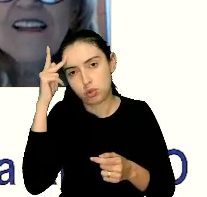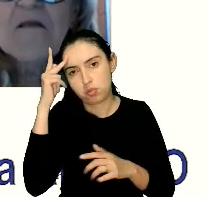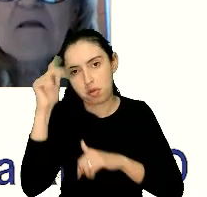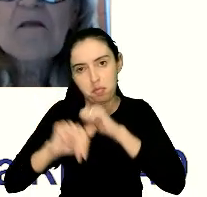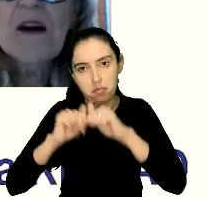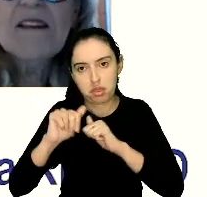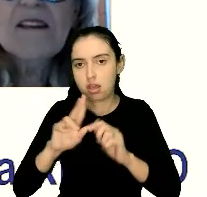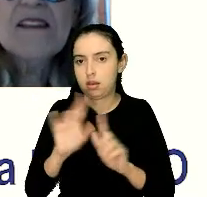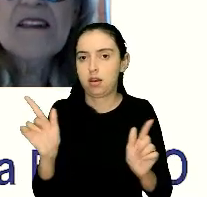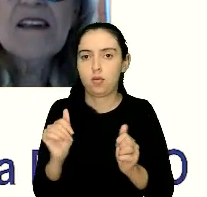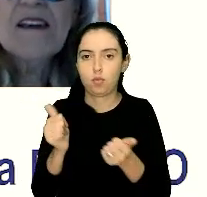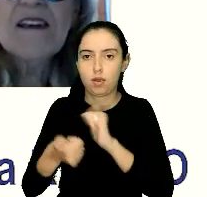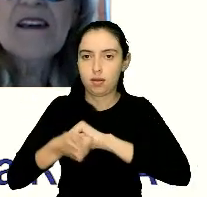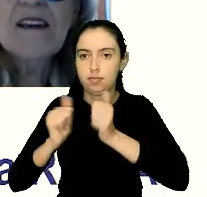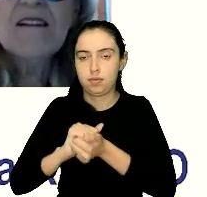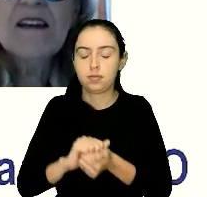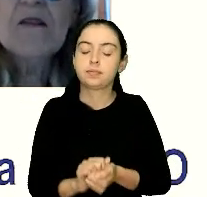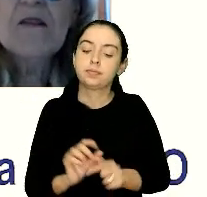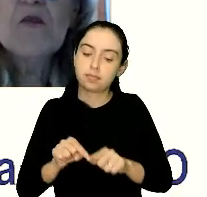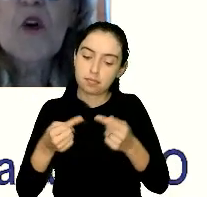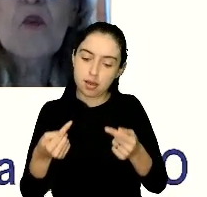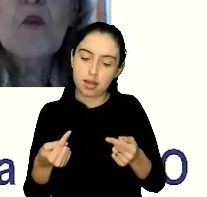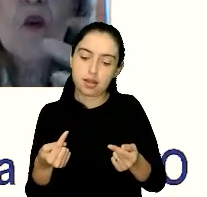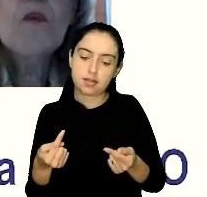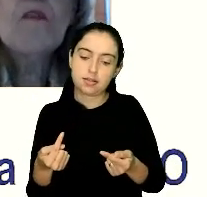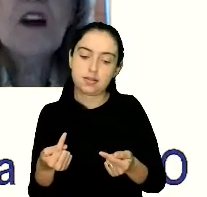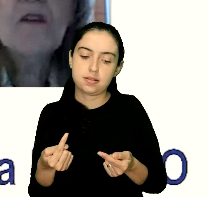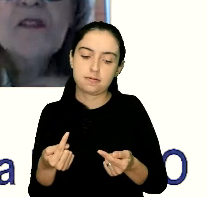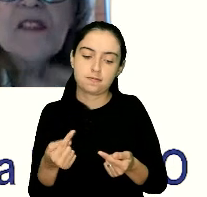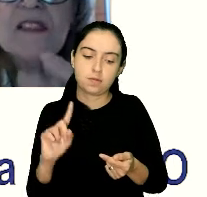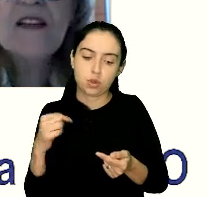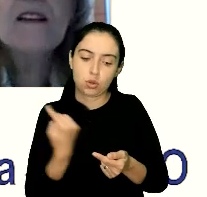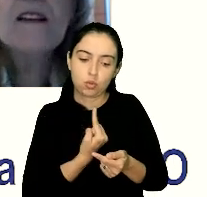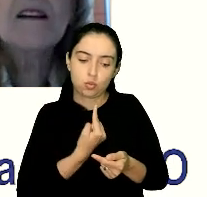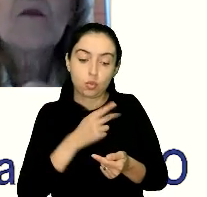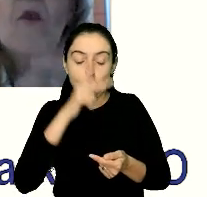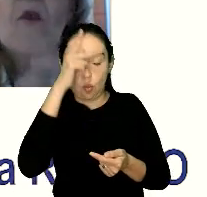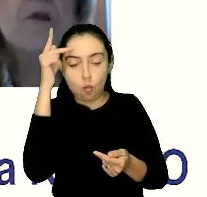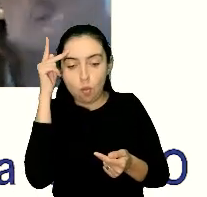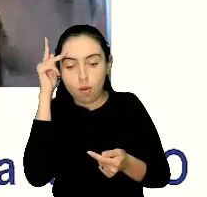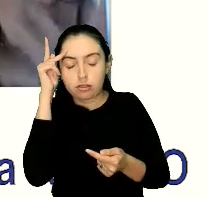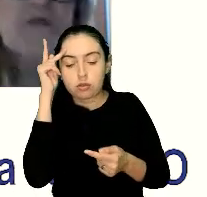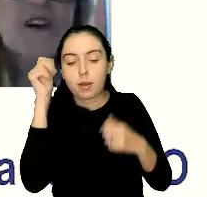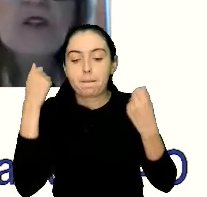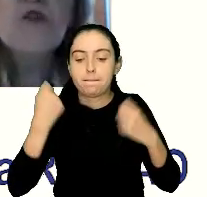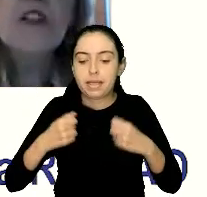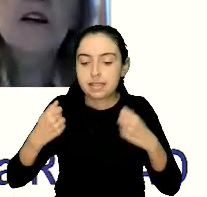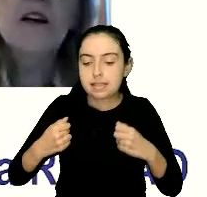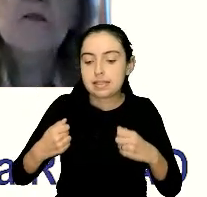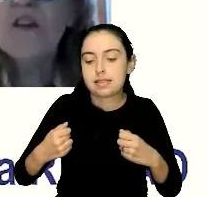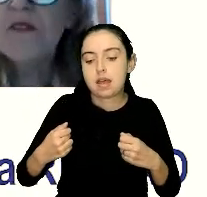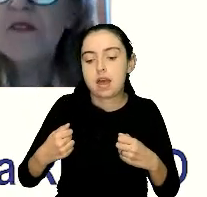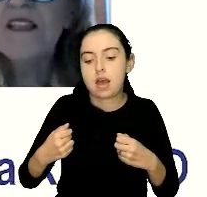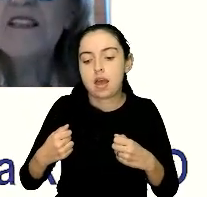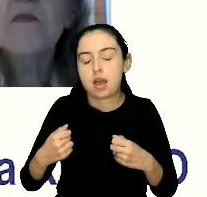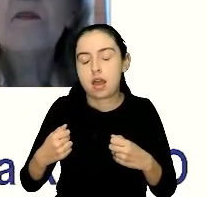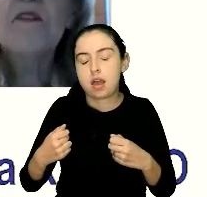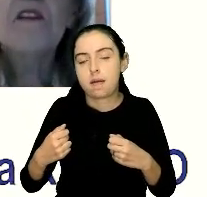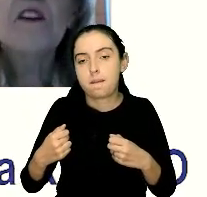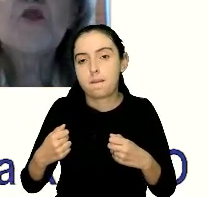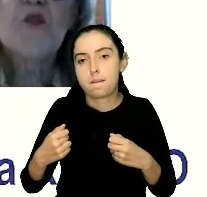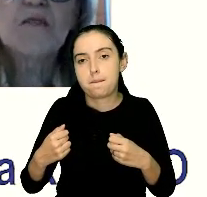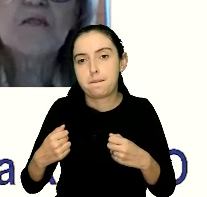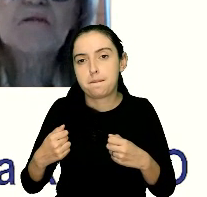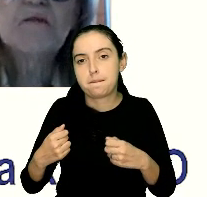tá? Mas o homem vai precisar, falando genericamente, vai precisar